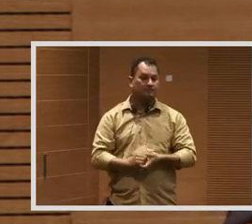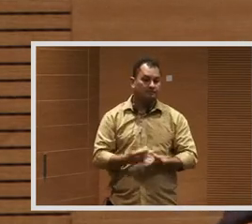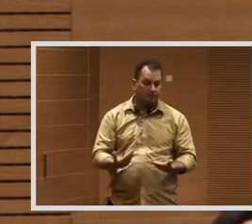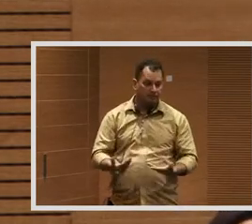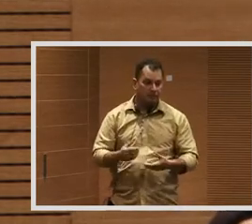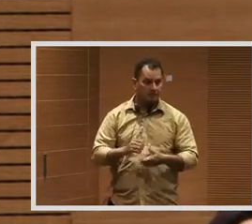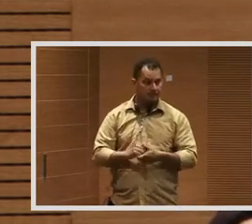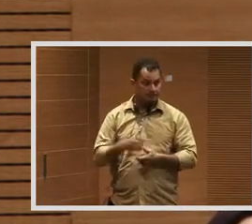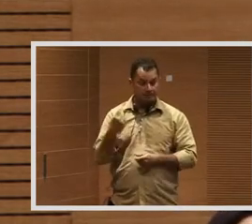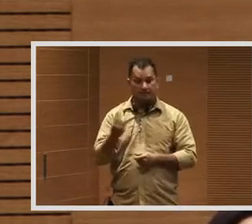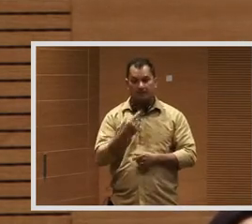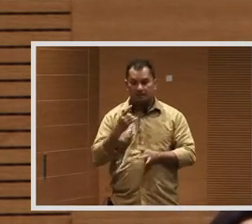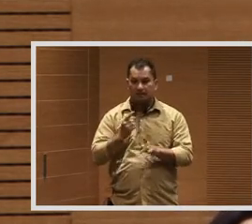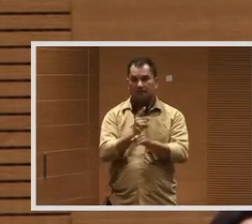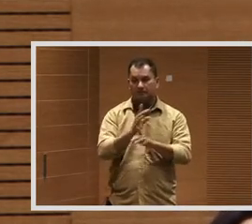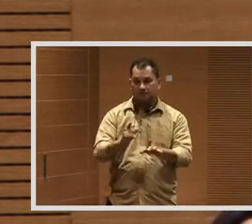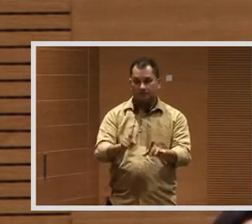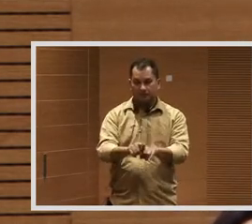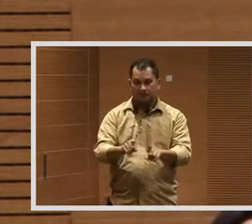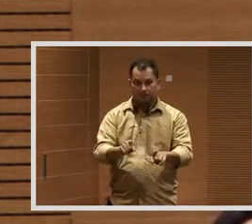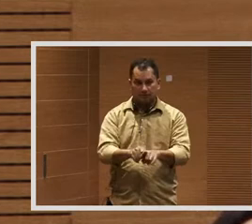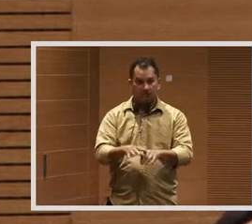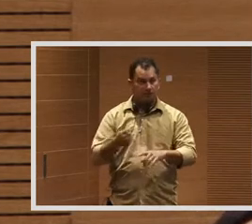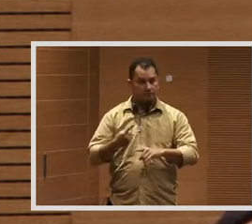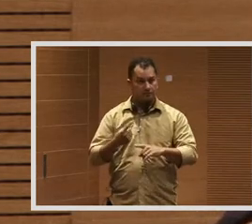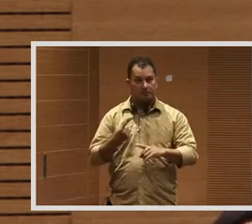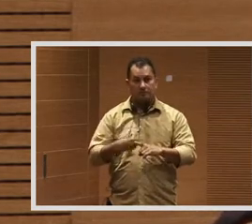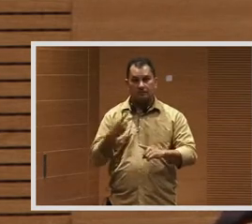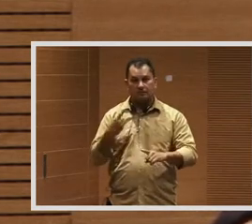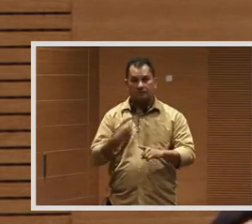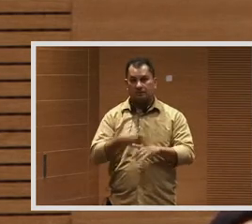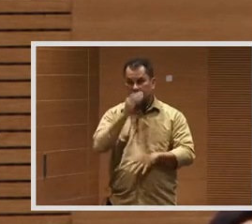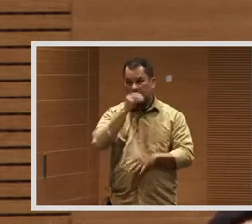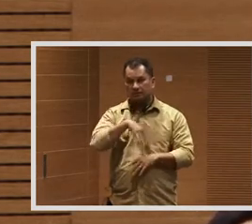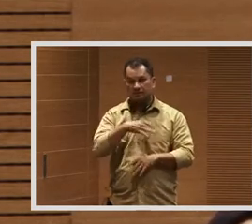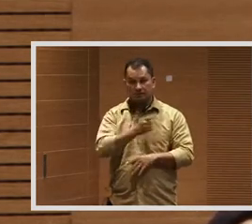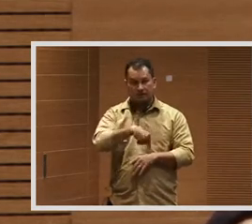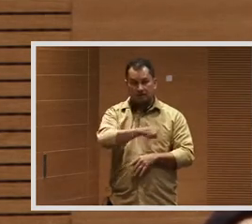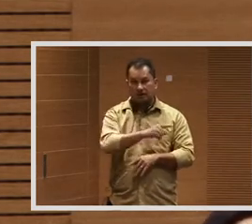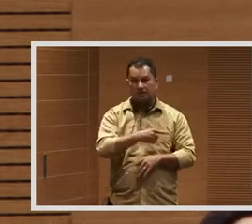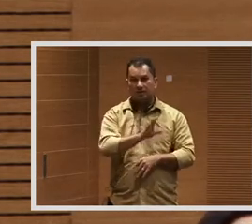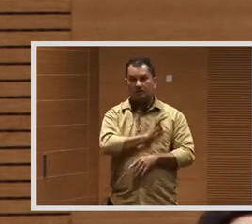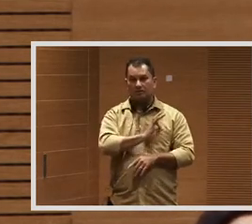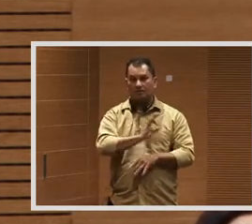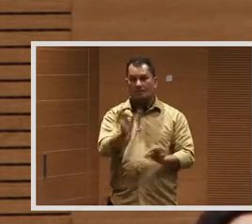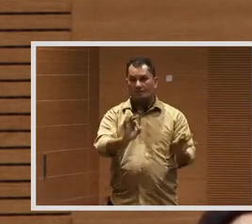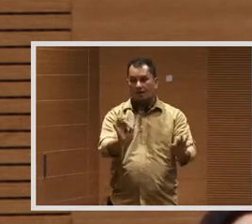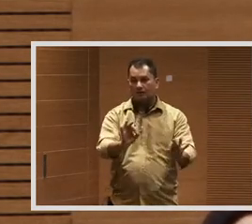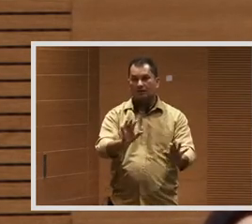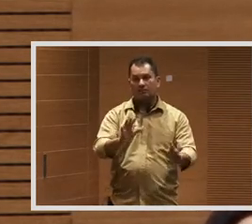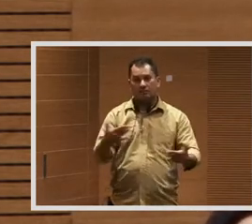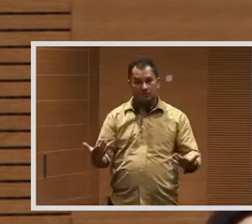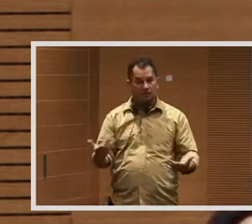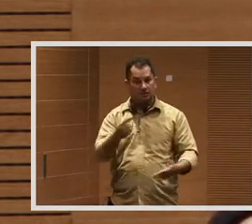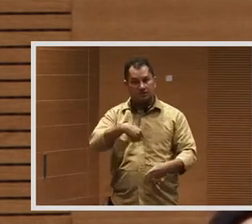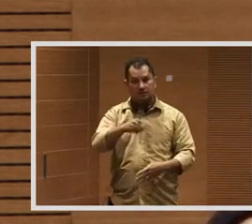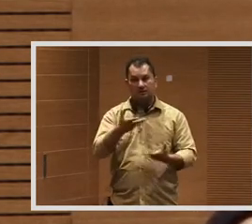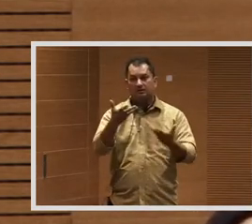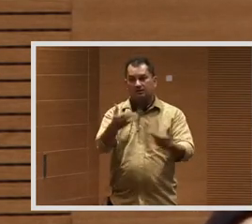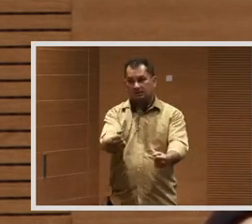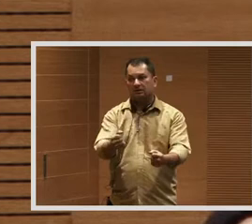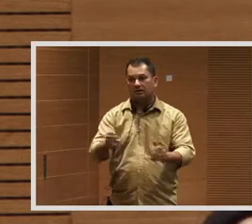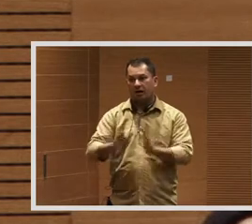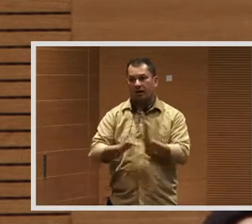Então, a gente descobre também, porque é um absurdo. Ninguém é policial, mas também não podemos ser coniventes com uma situação